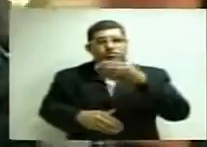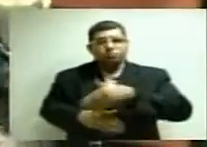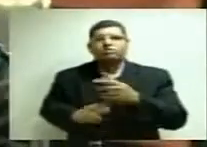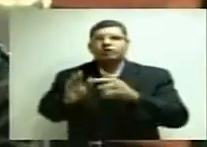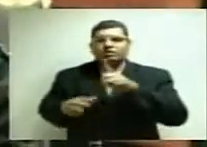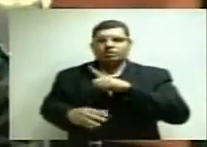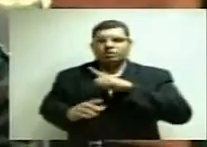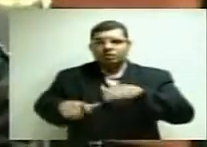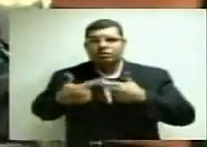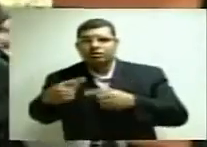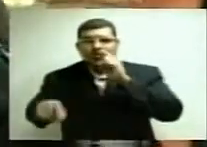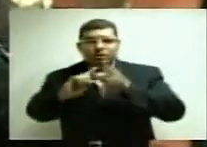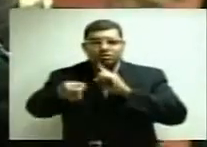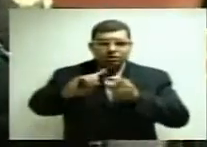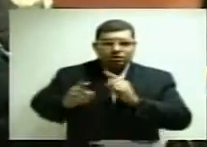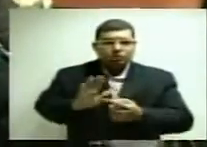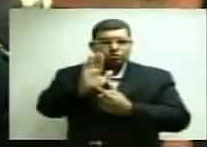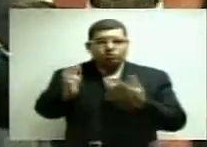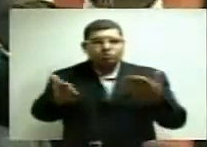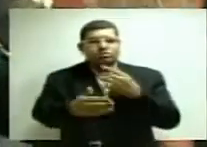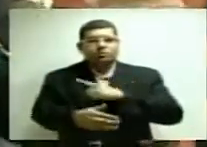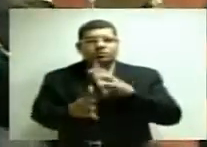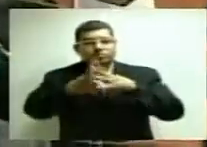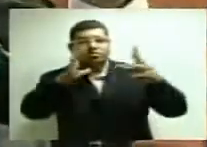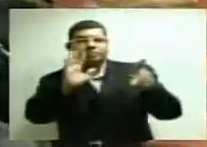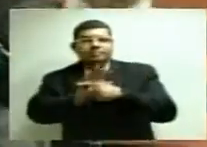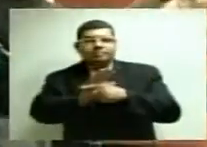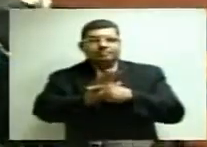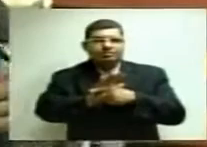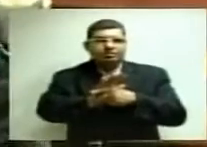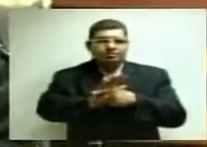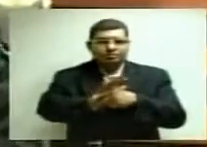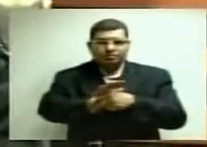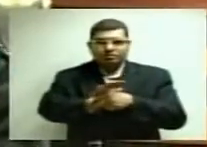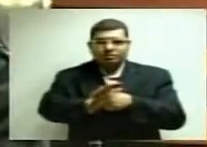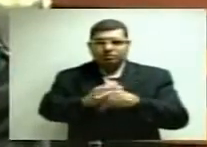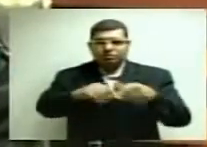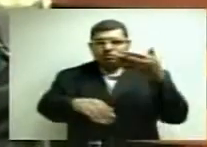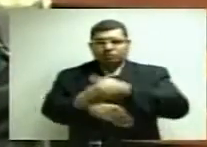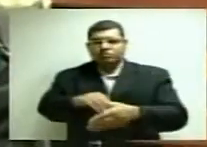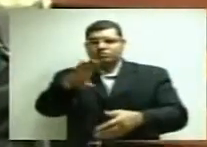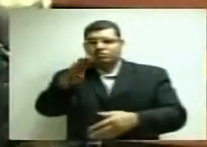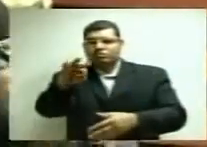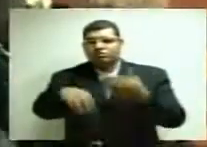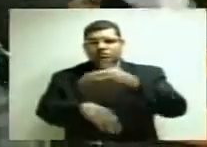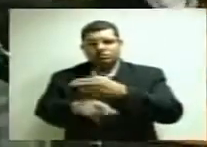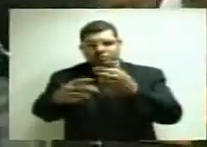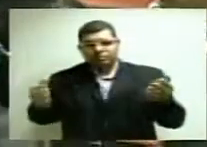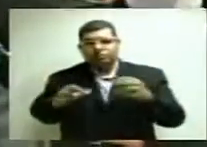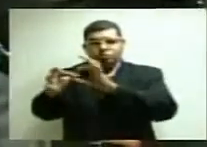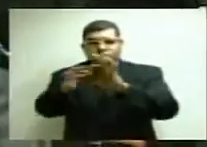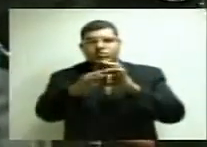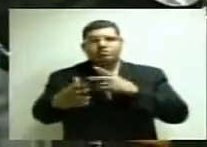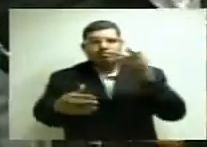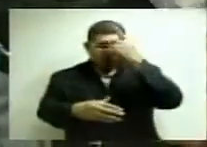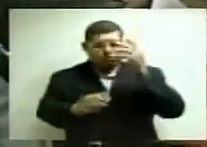tivemos a oportunidade de debater isso, compartilha como eu, de que a grande fatia dos recursos do bolo tributário são dirigidos à União, só